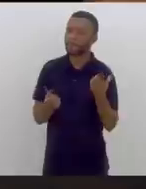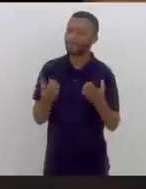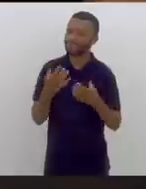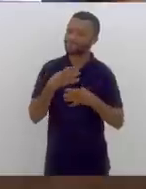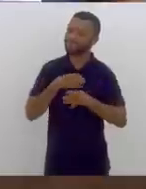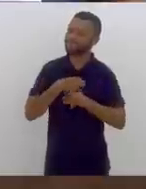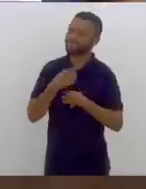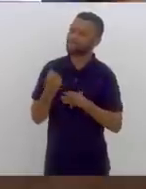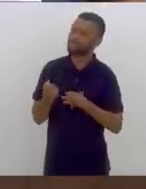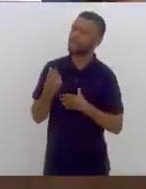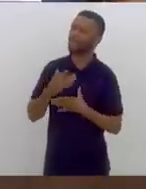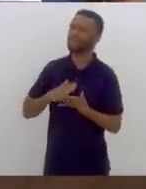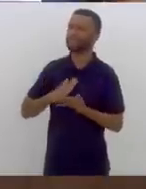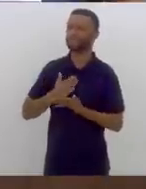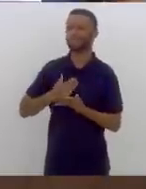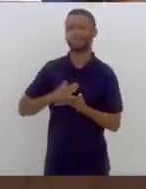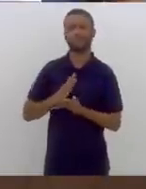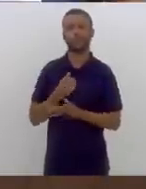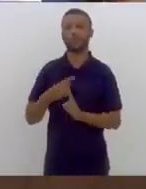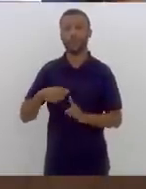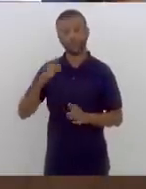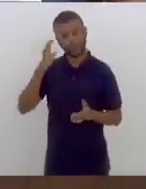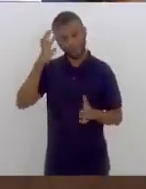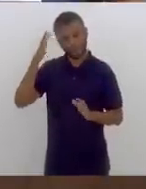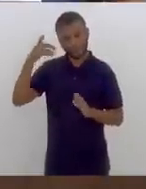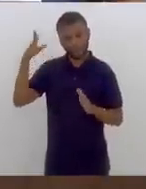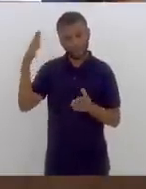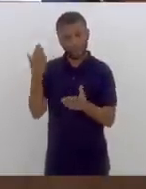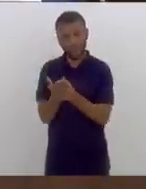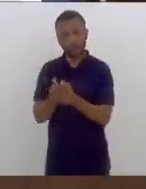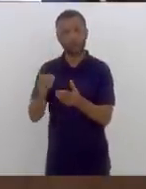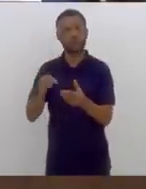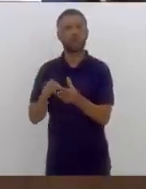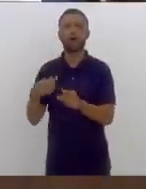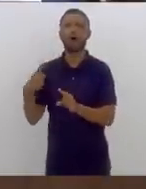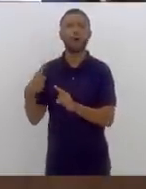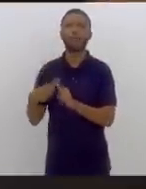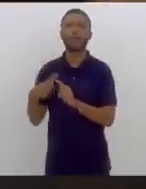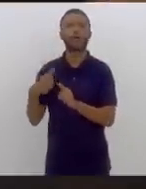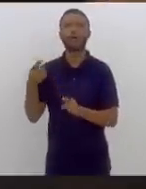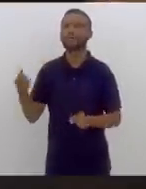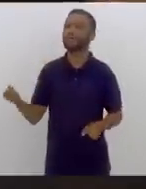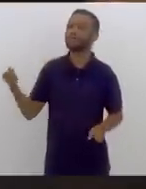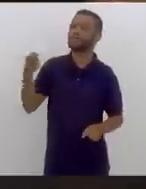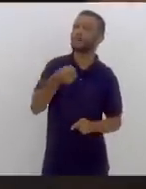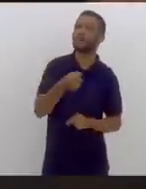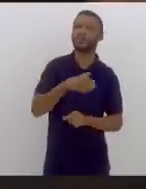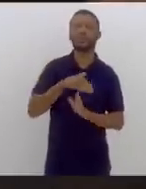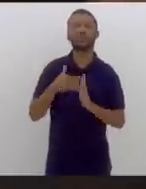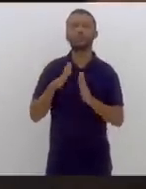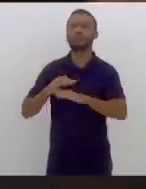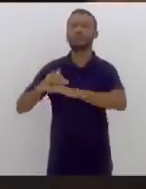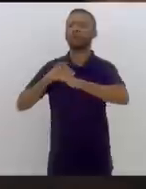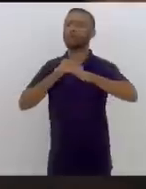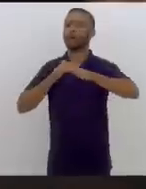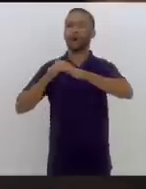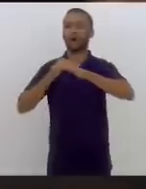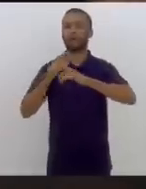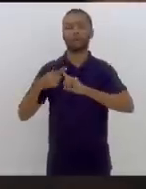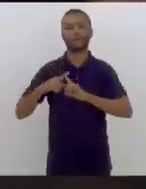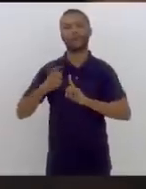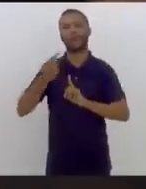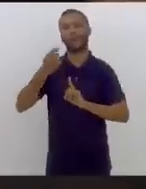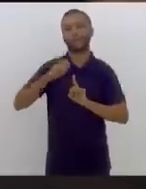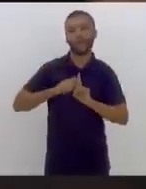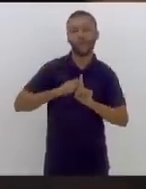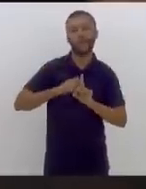assim um certo mal-estar porque se é uma decisão judicial por que que se não reintegra todo mundo de uma vez só porque que tem que a